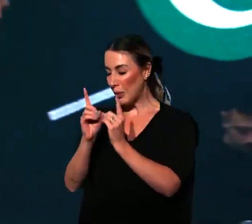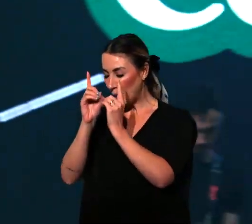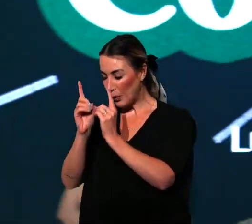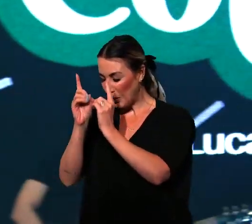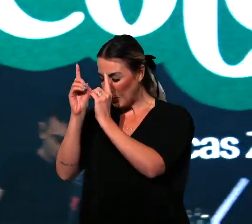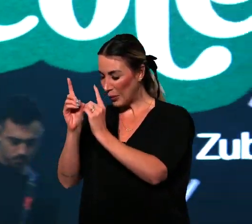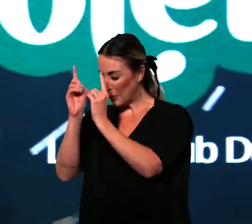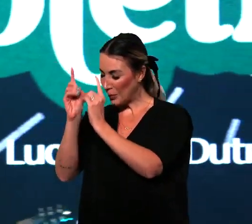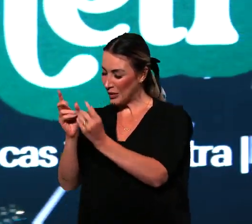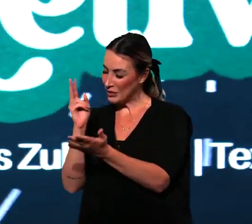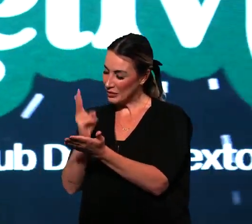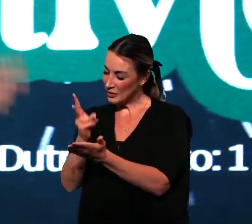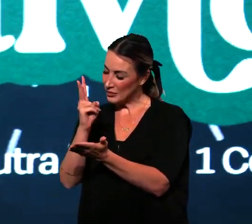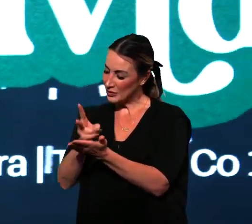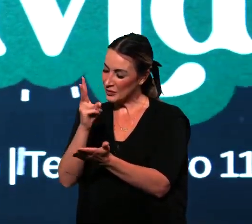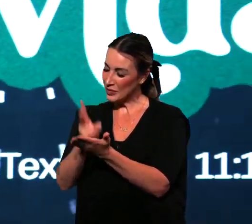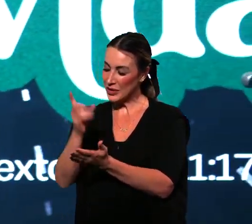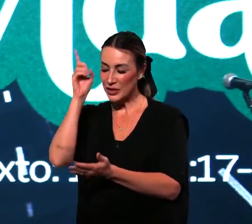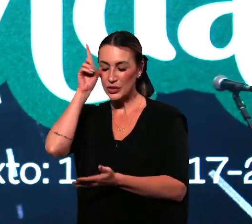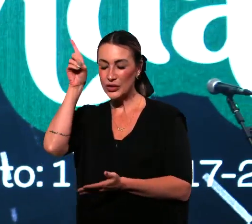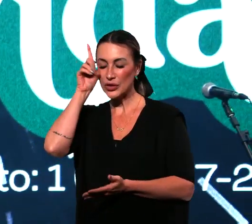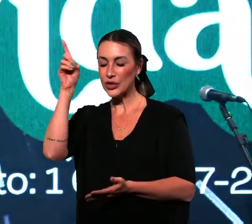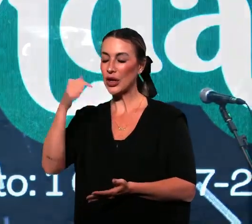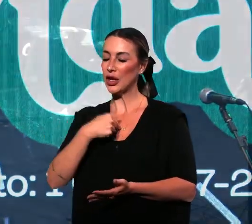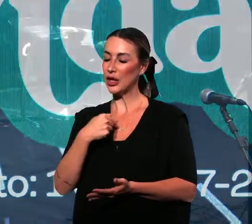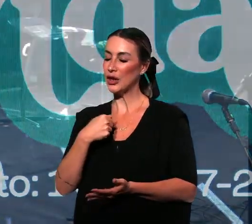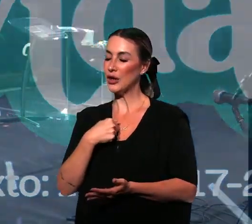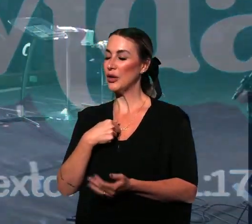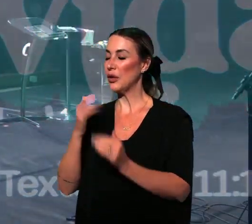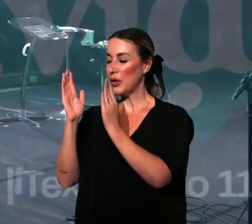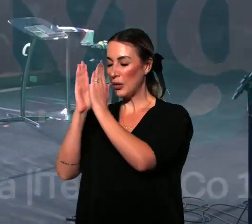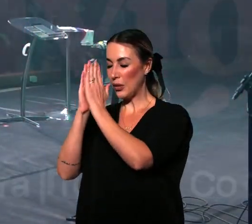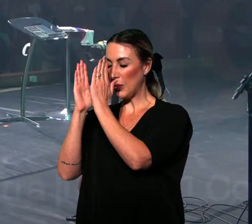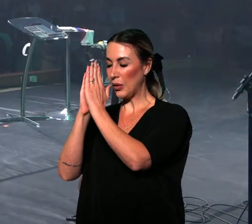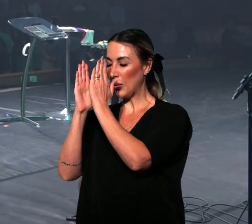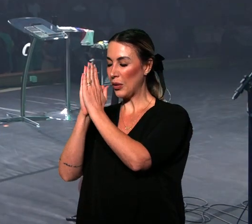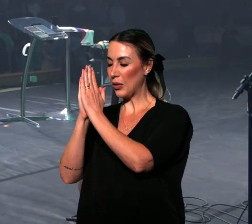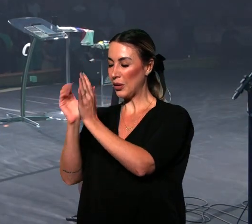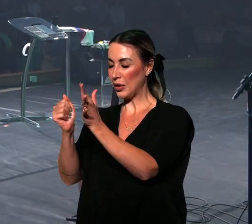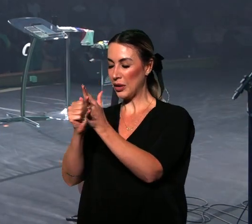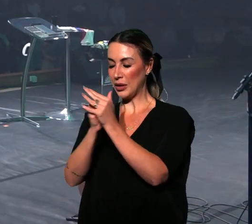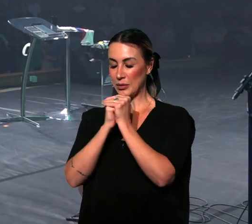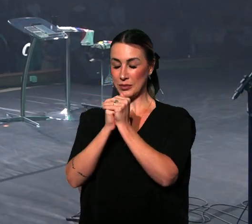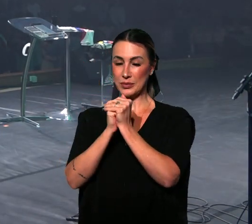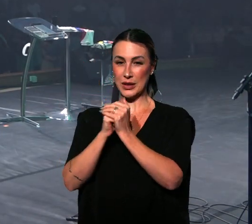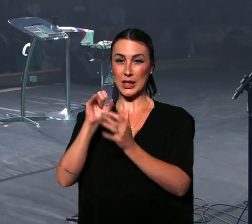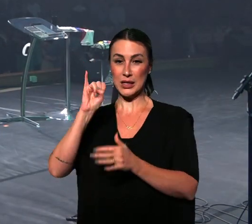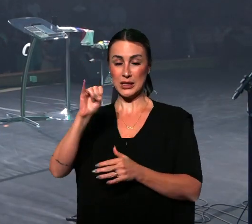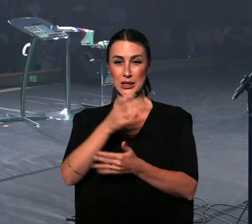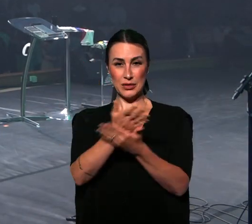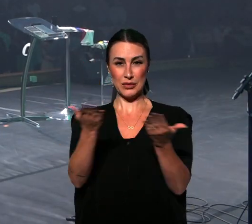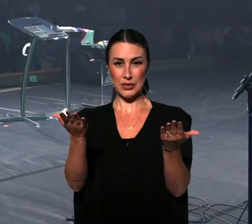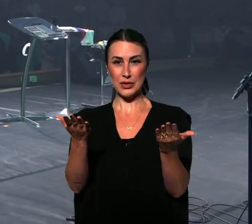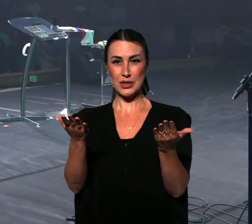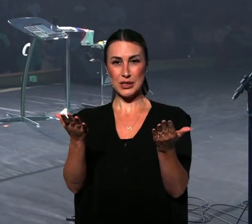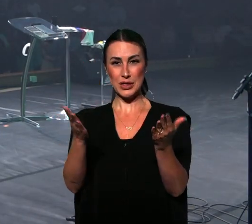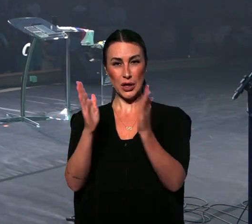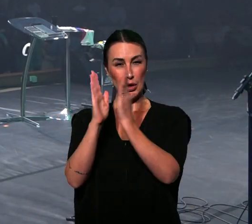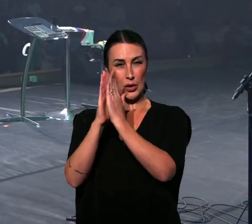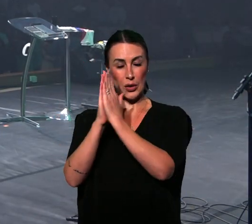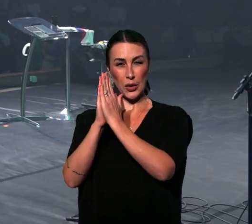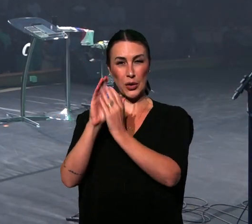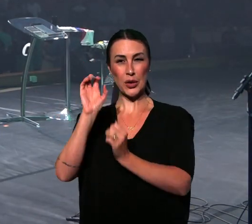vida. Essa é minha oração, no nome de Jesus, amém. Se você fez essa oração, levanta a mão onde você está, eu quero saber onde você